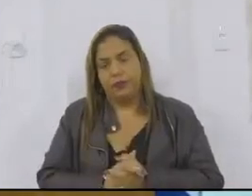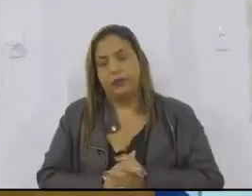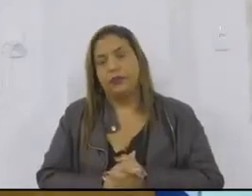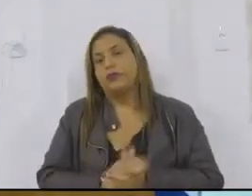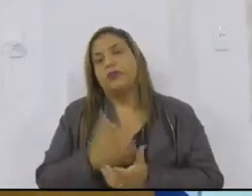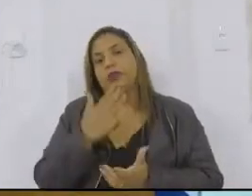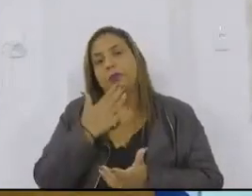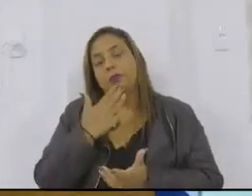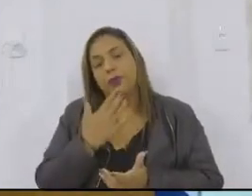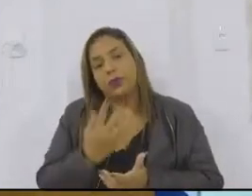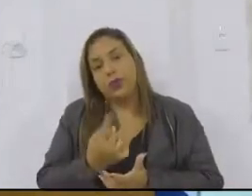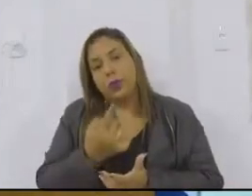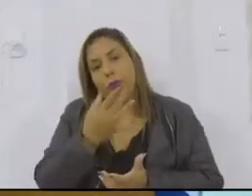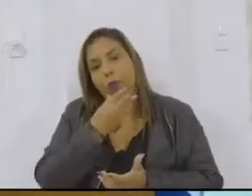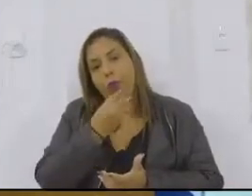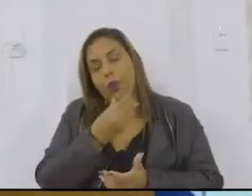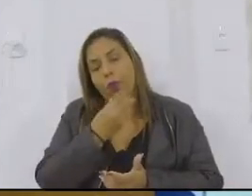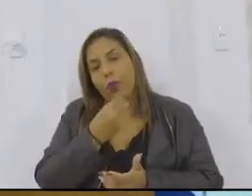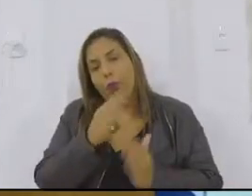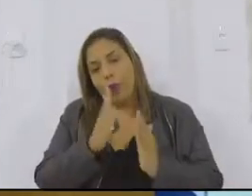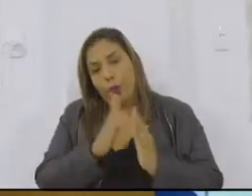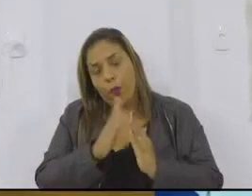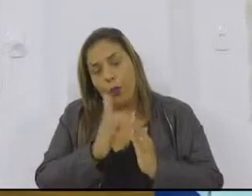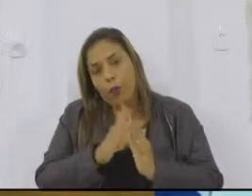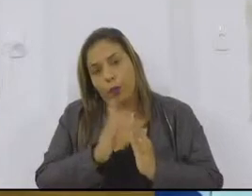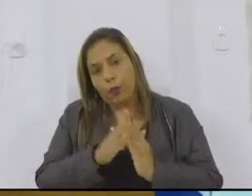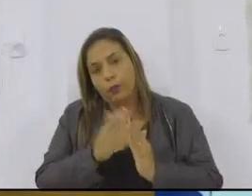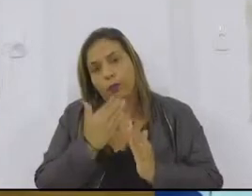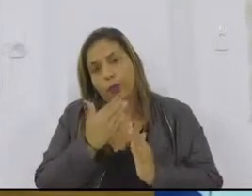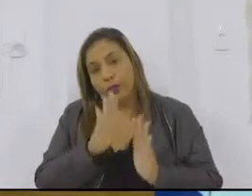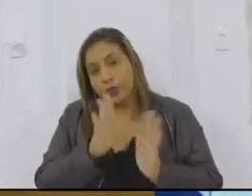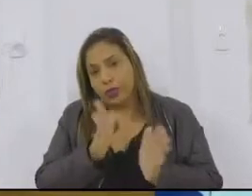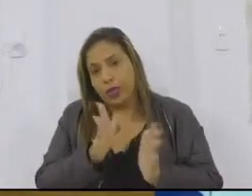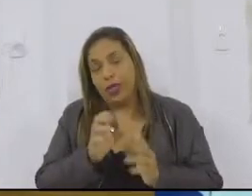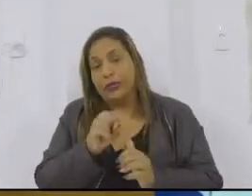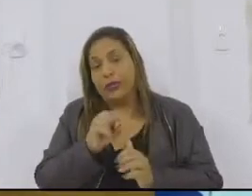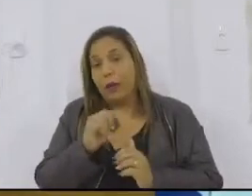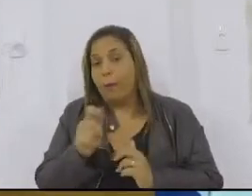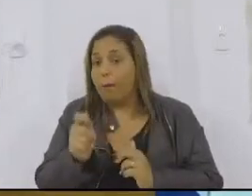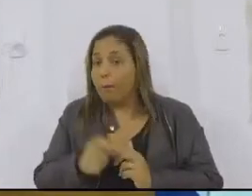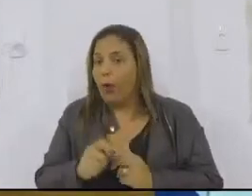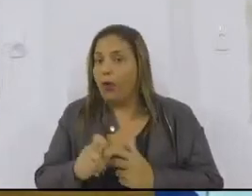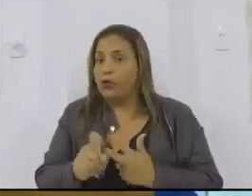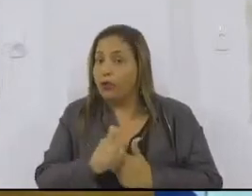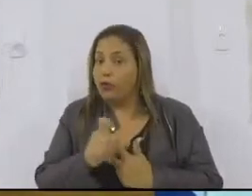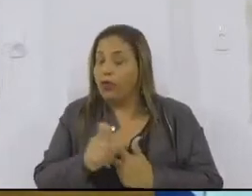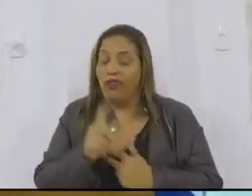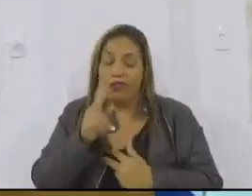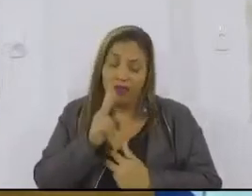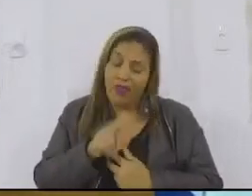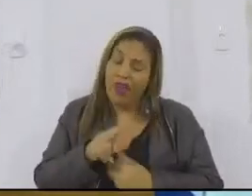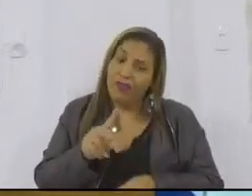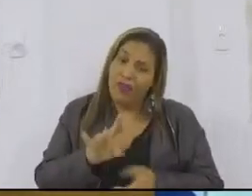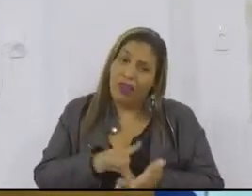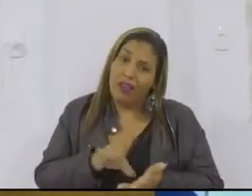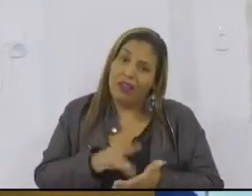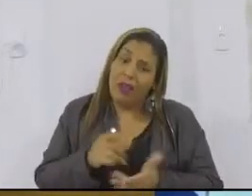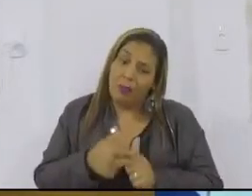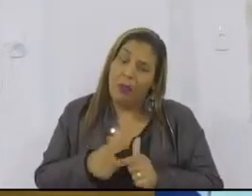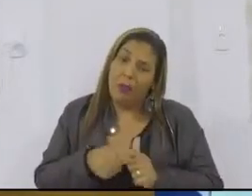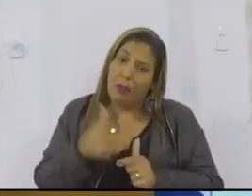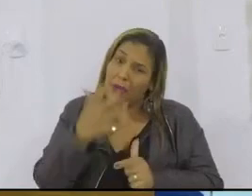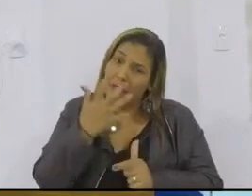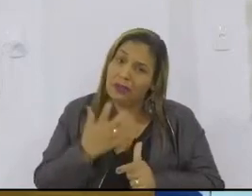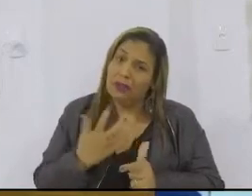do morador ali, que se pudesse ser feito ali, ó, Poder Executivo pudesse ir até o local e verificar realmente o problema